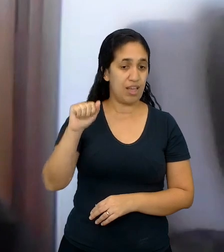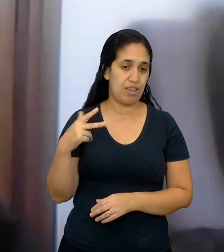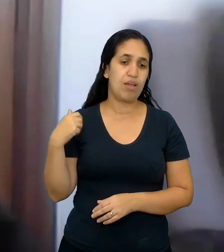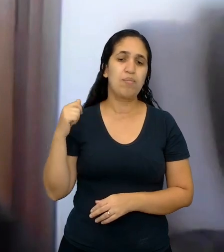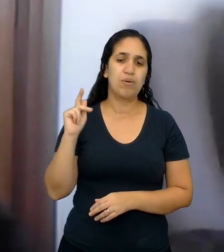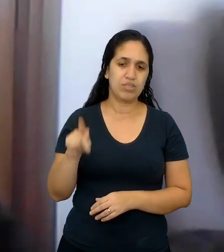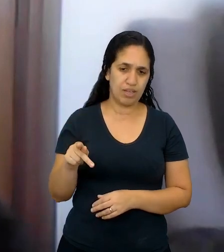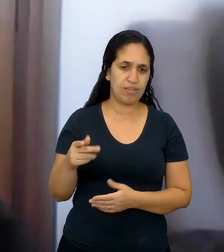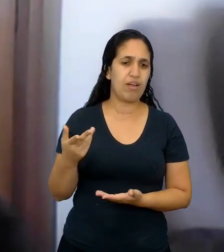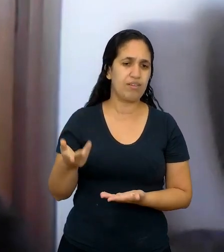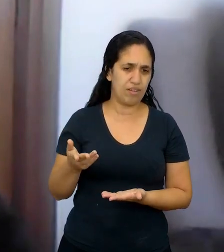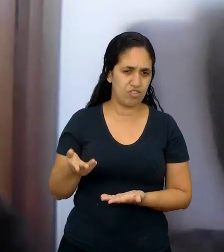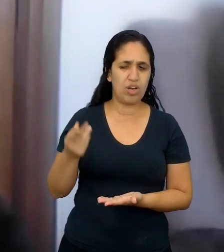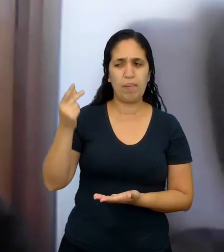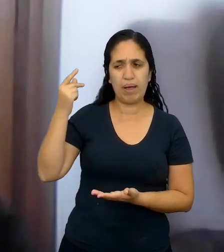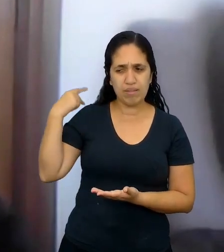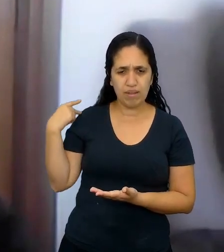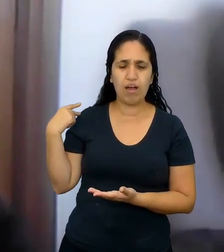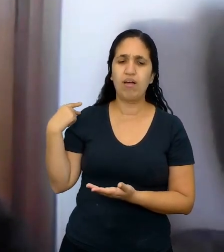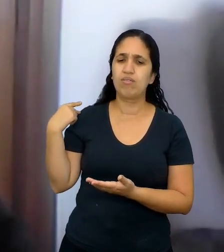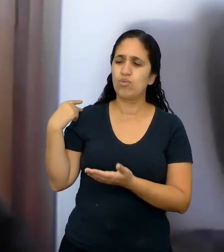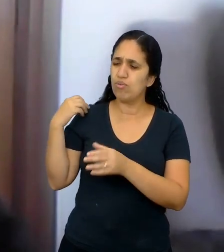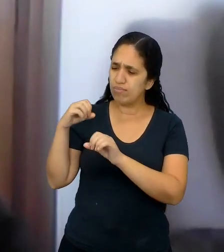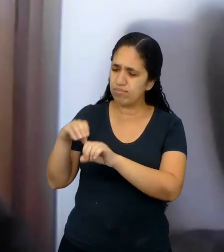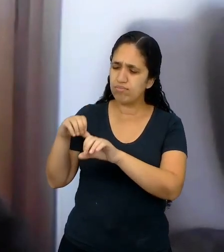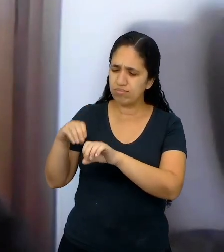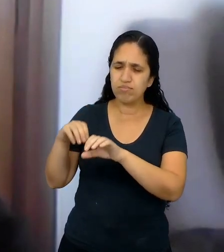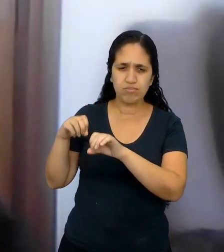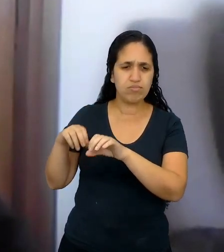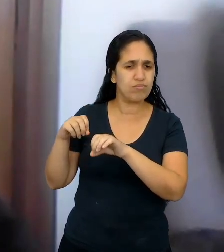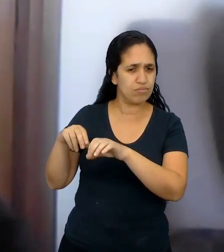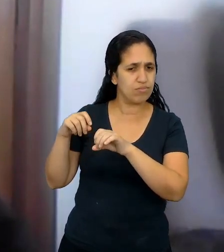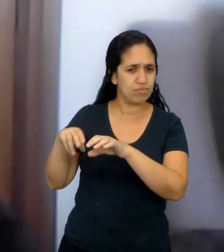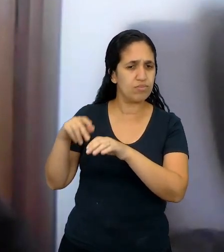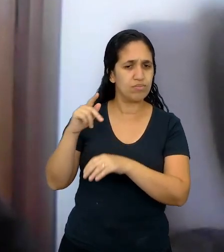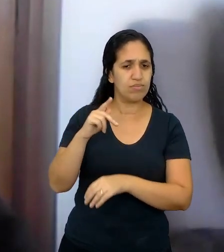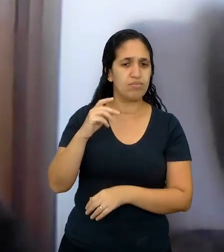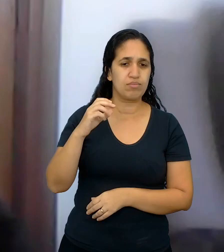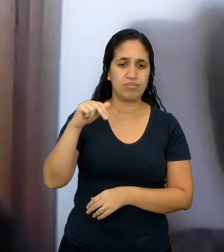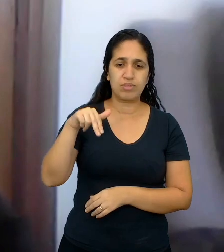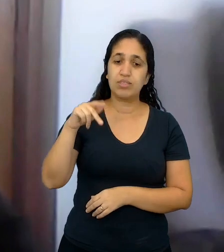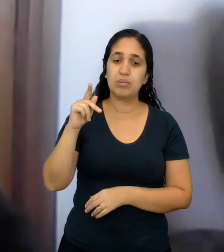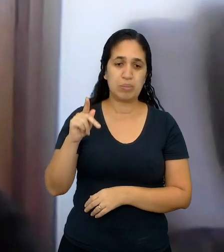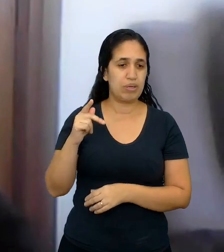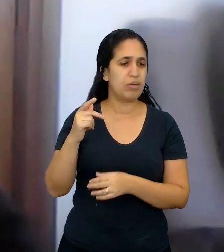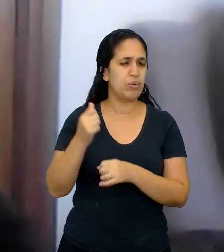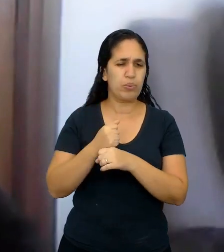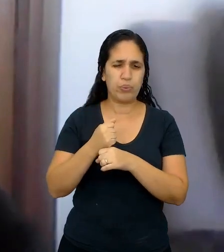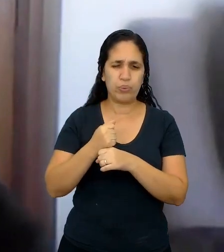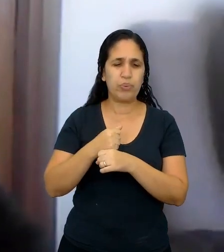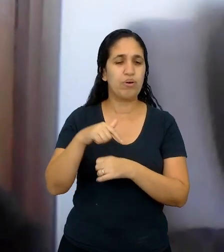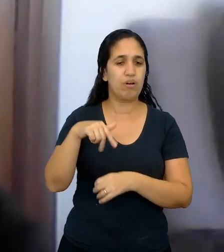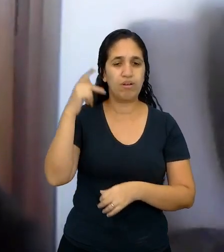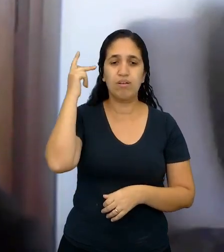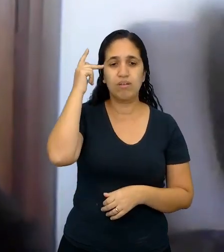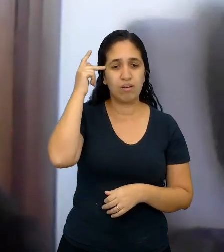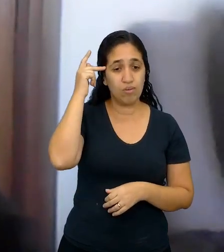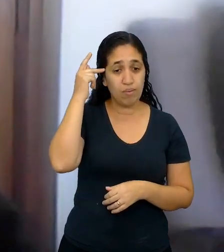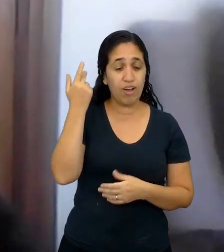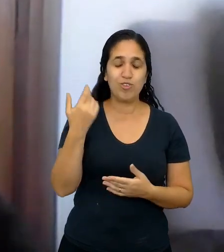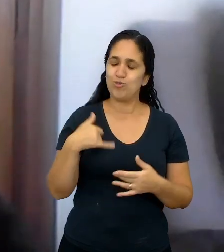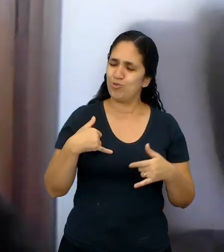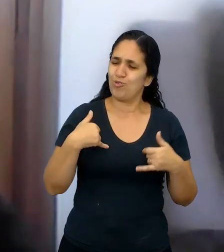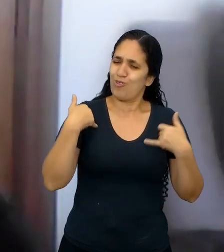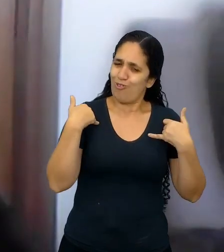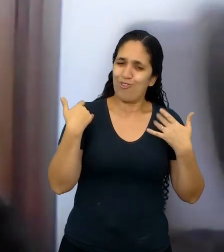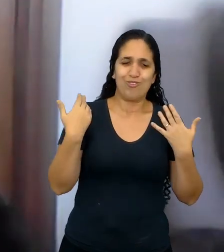fui formadora também, fui PCNP durante muitos anos da rede estadual de São Paulo, e é um orgulho muito grande estar aqui